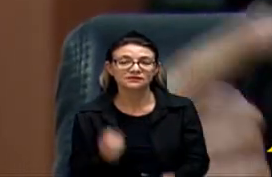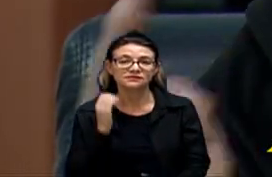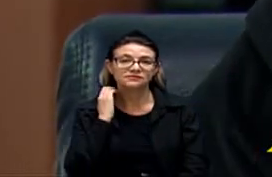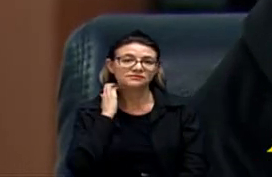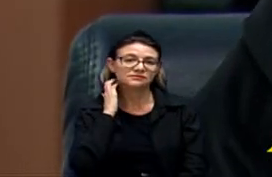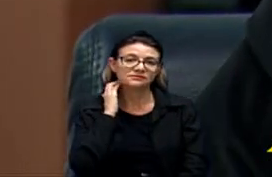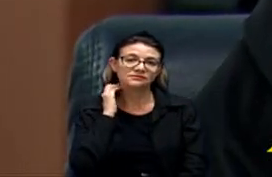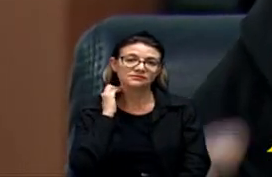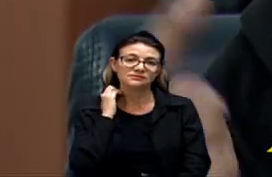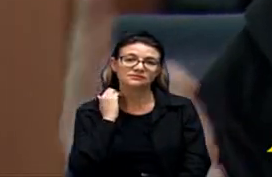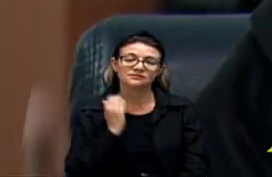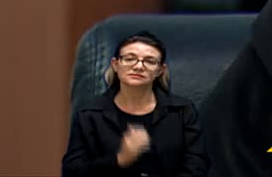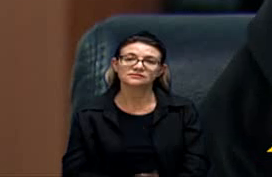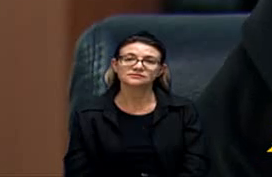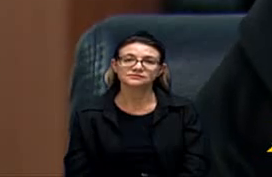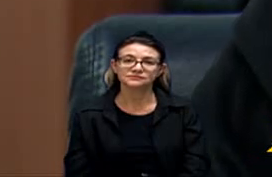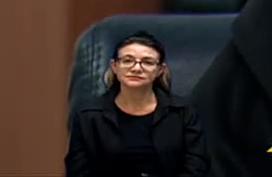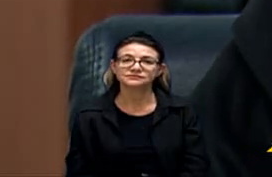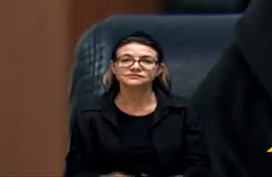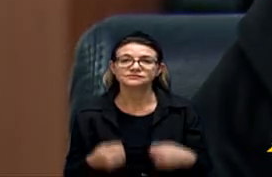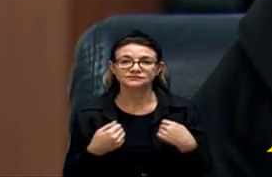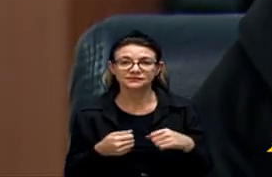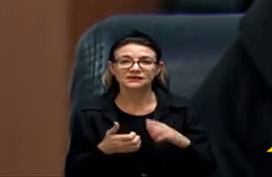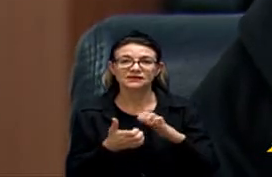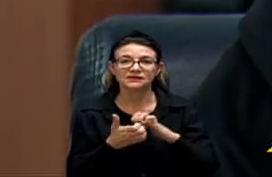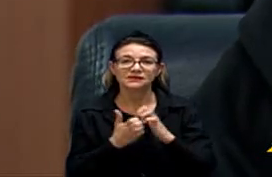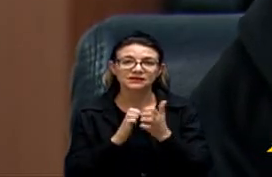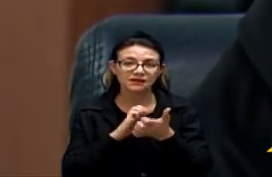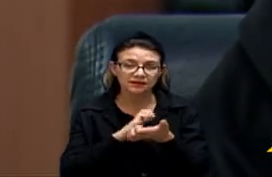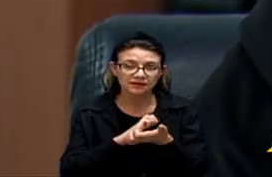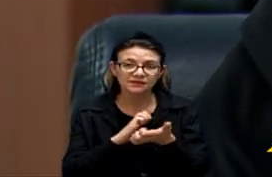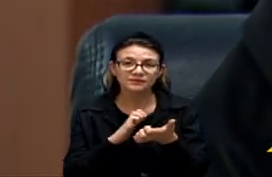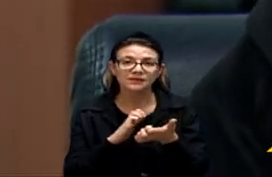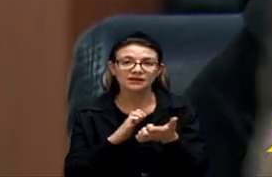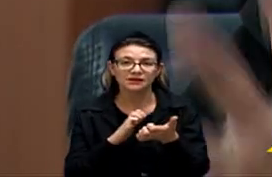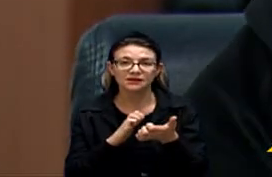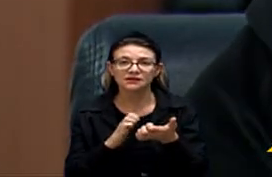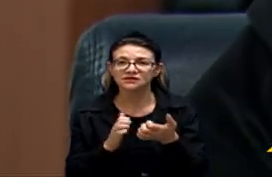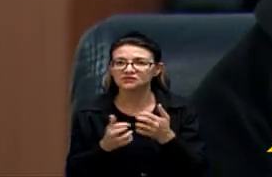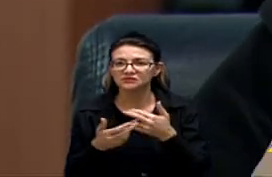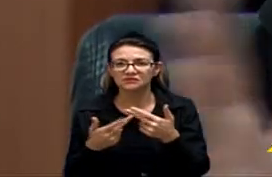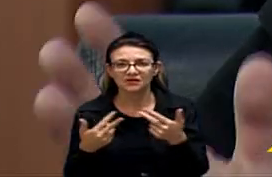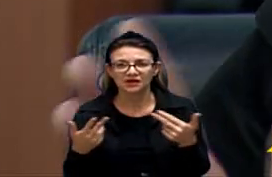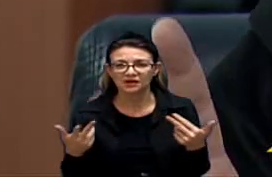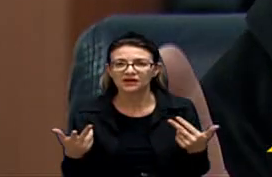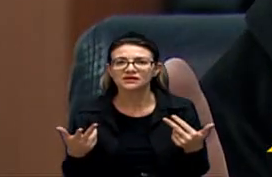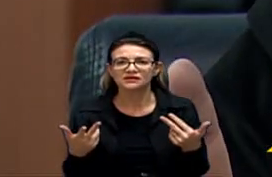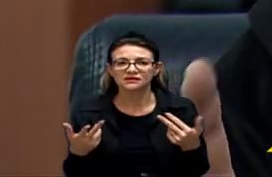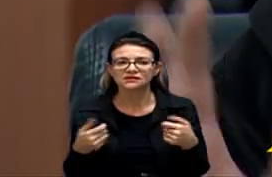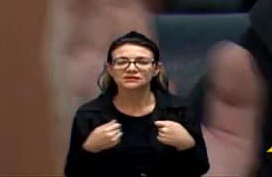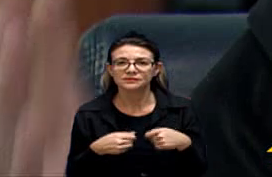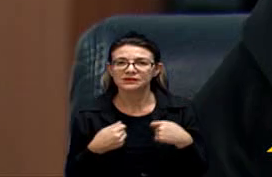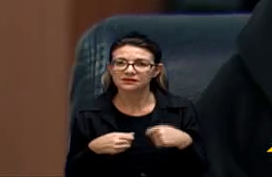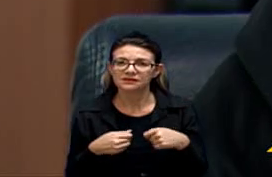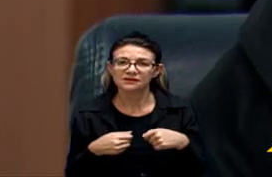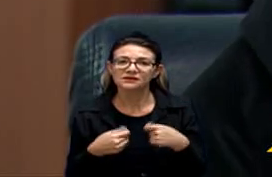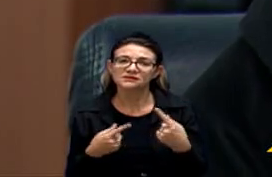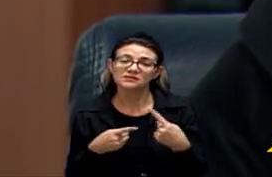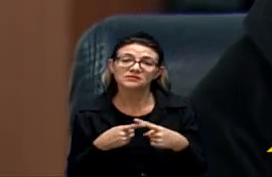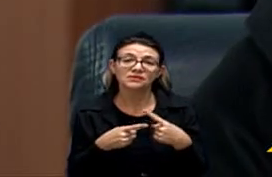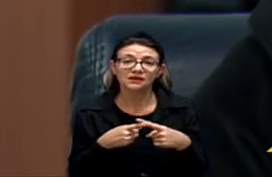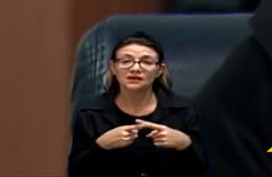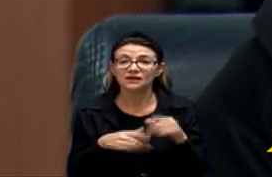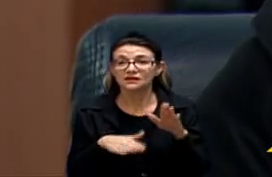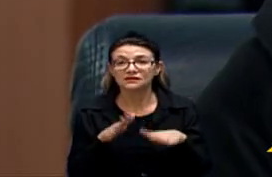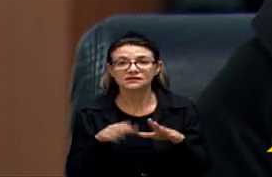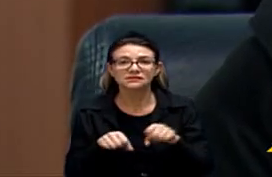sobra equipamento reservas também porque tudo que é máquina eletrônico quebra deu problema você tem a